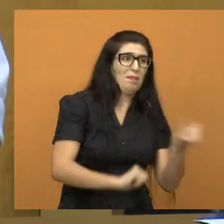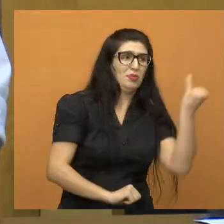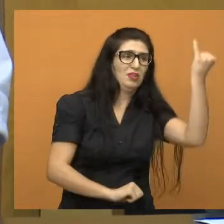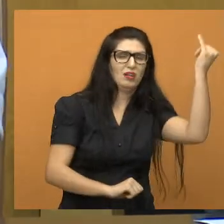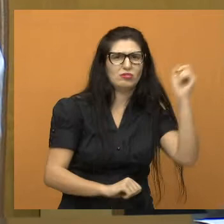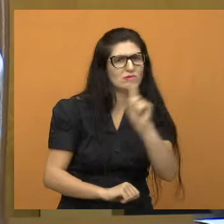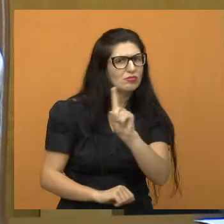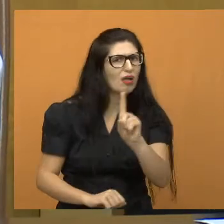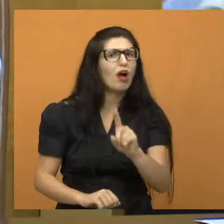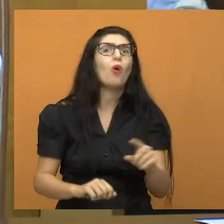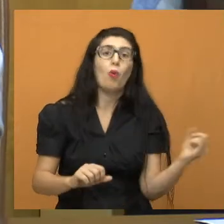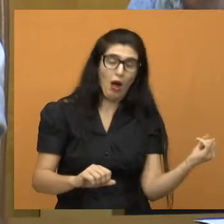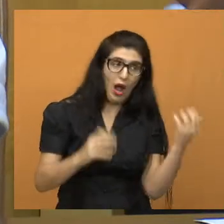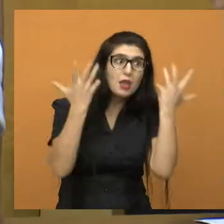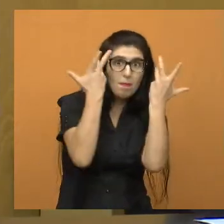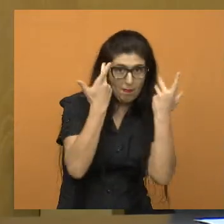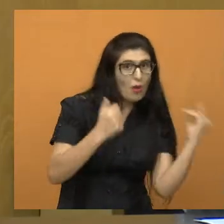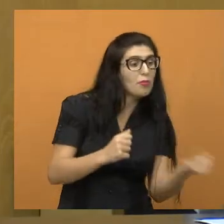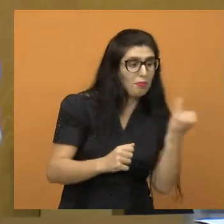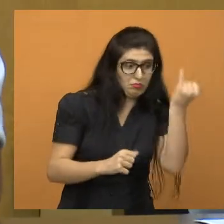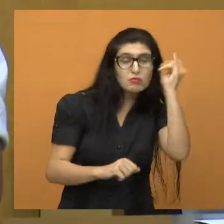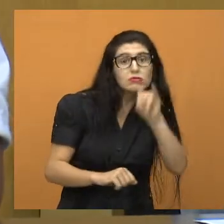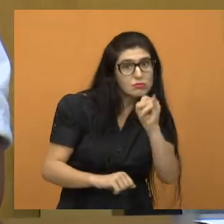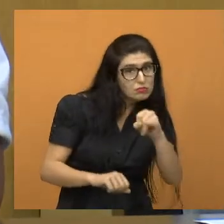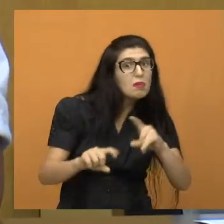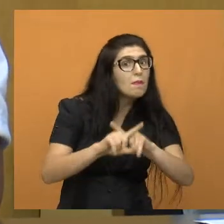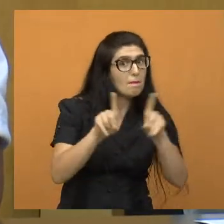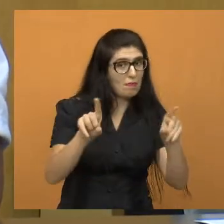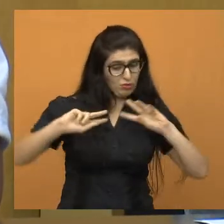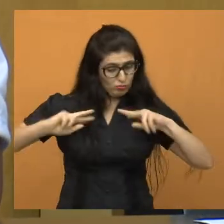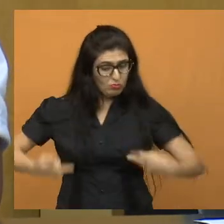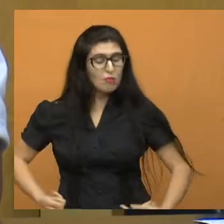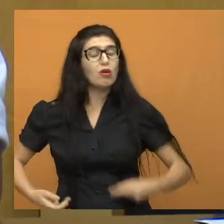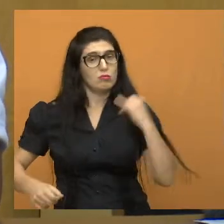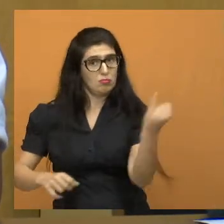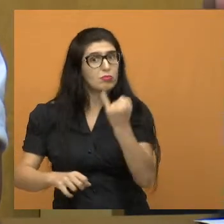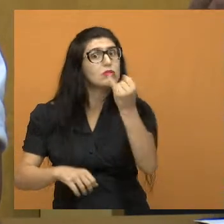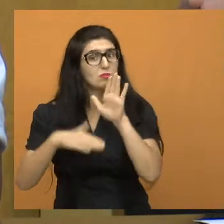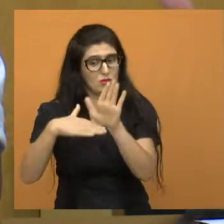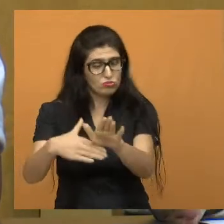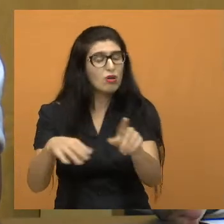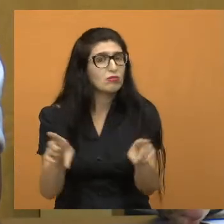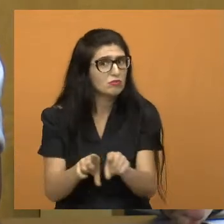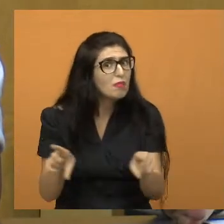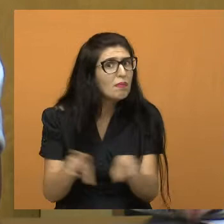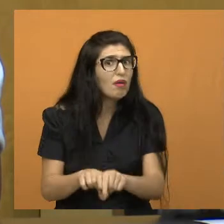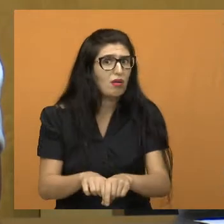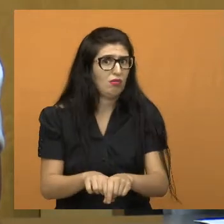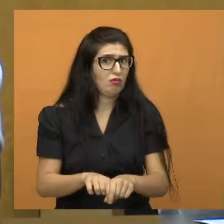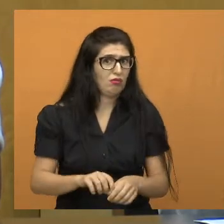para a gente ir além da discurso, que sociedade nós